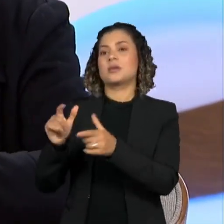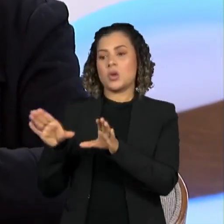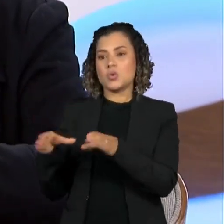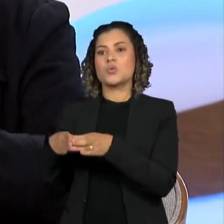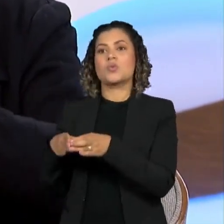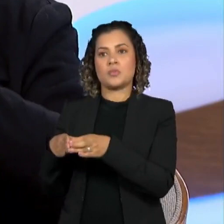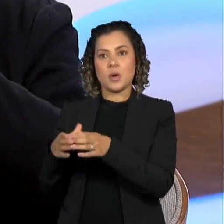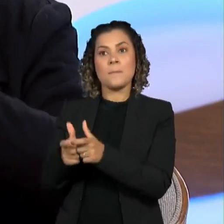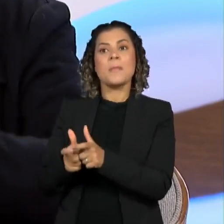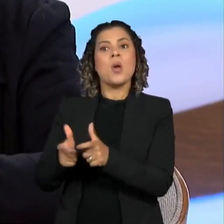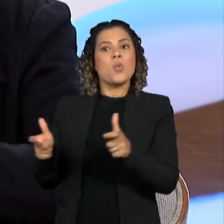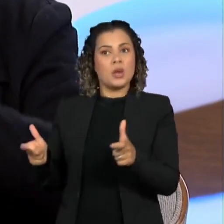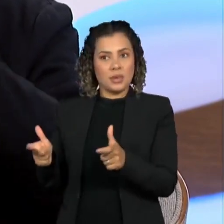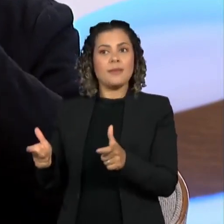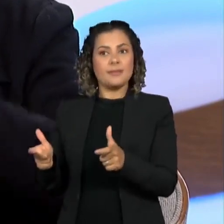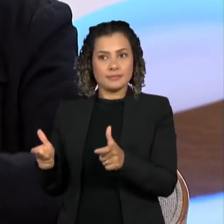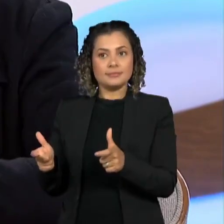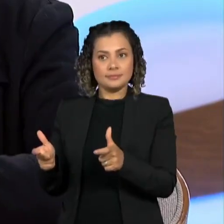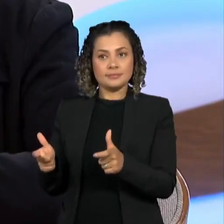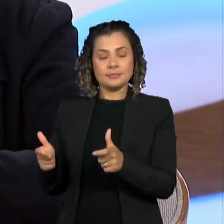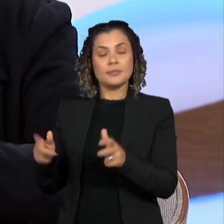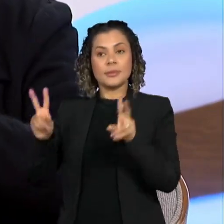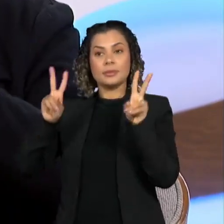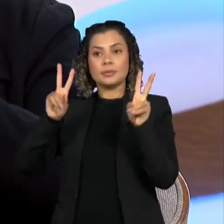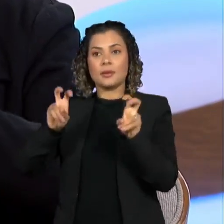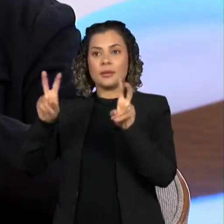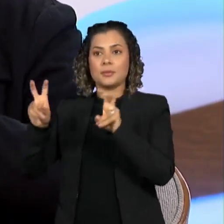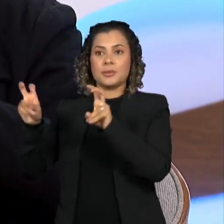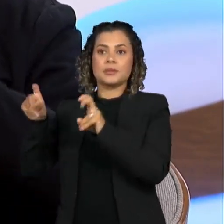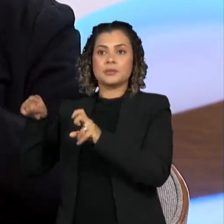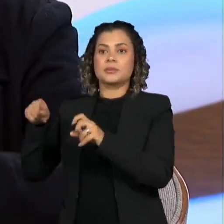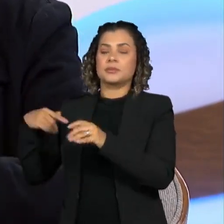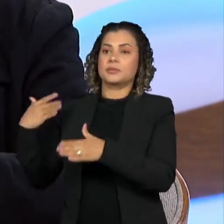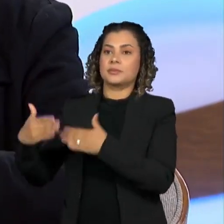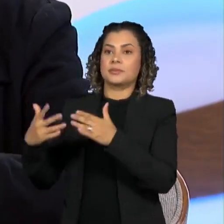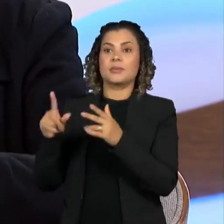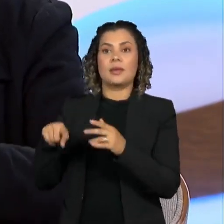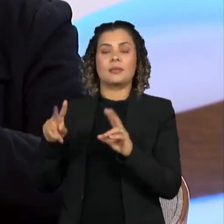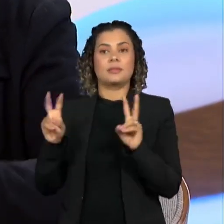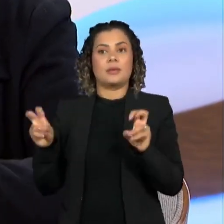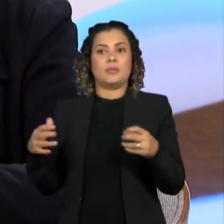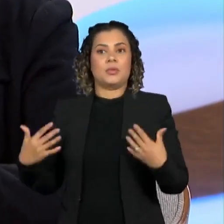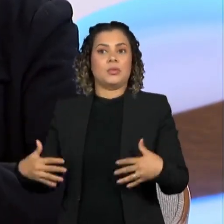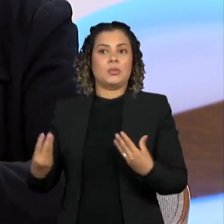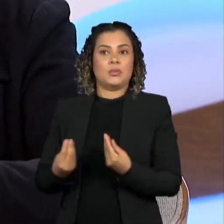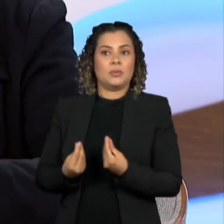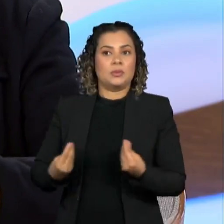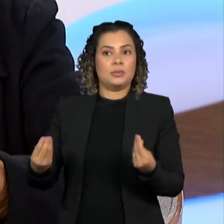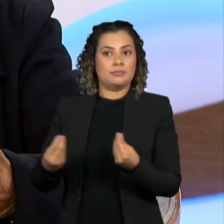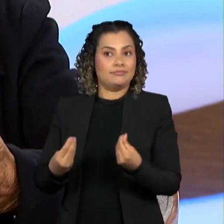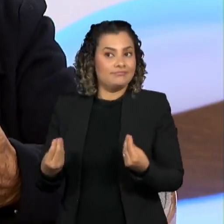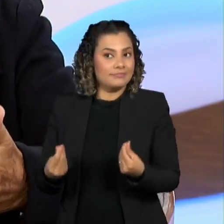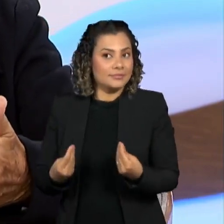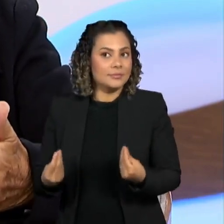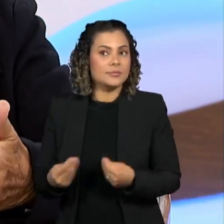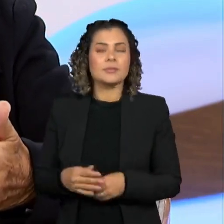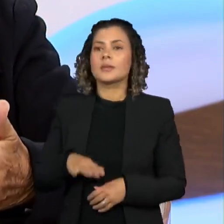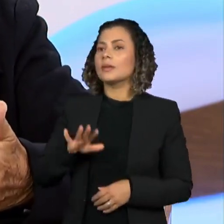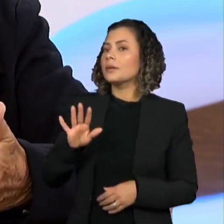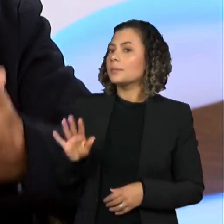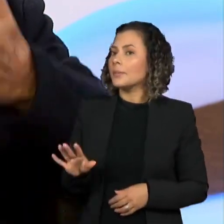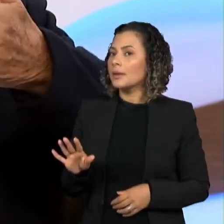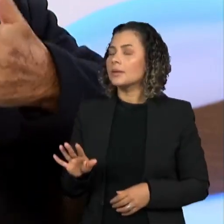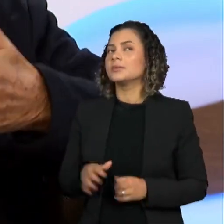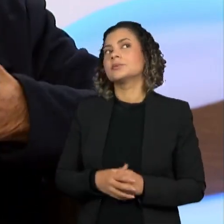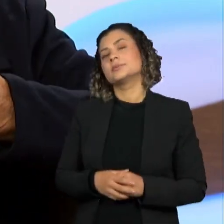então a condução desses temas é uma condição delicada mas é não quer